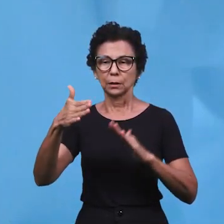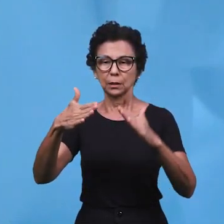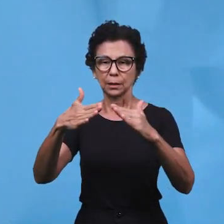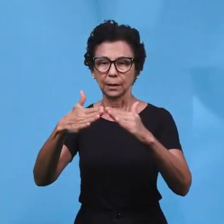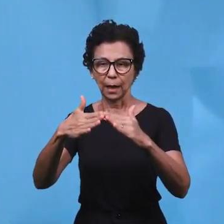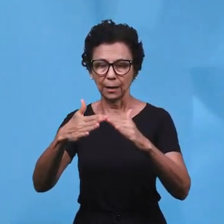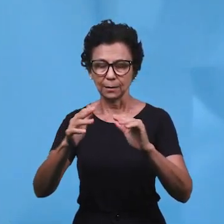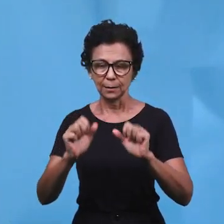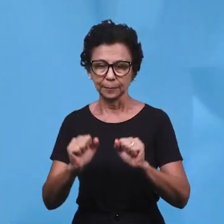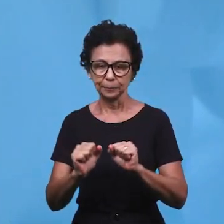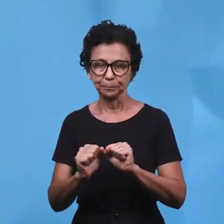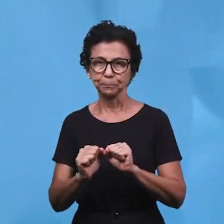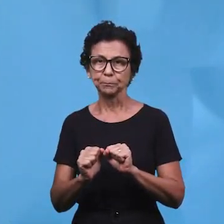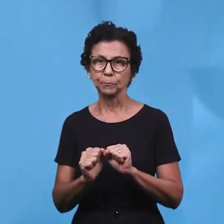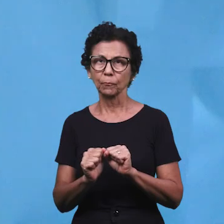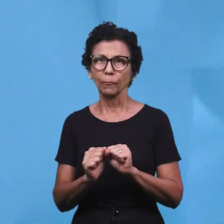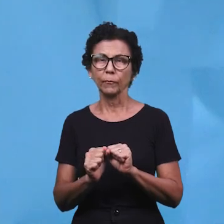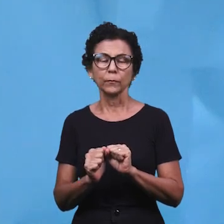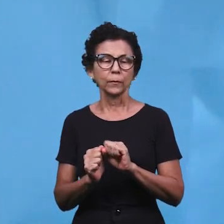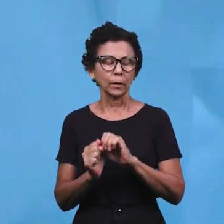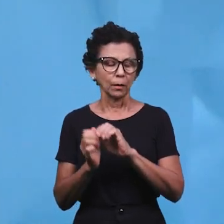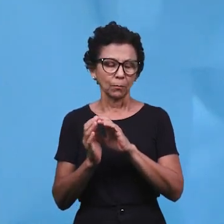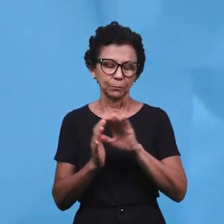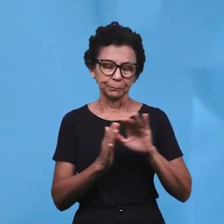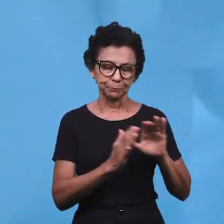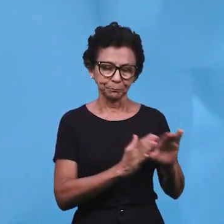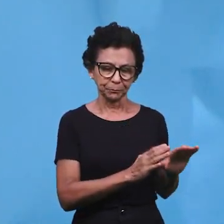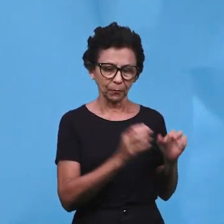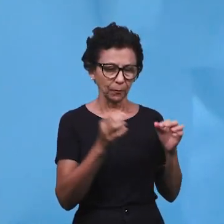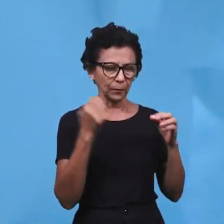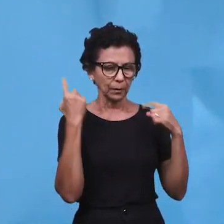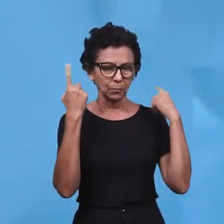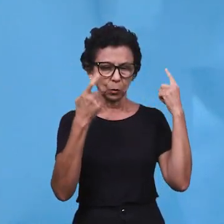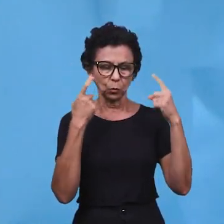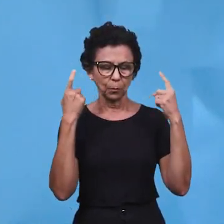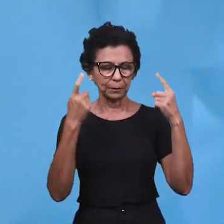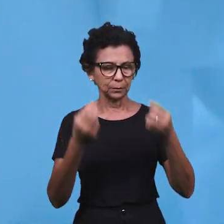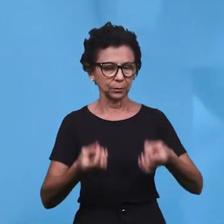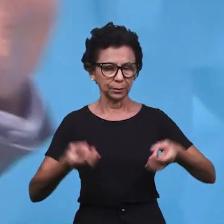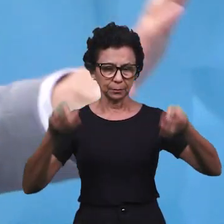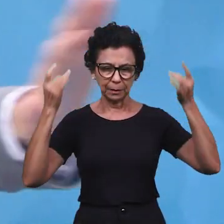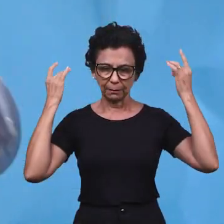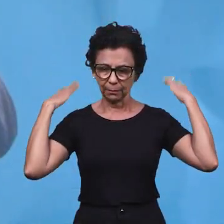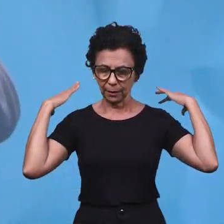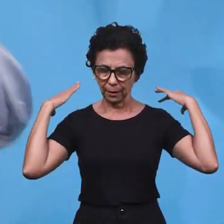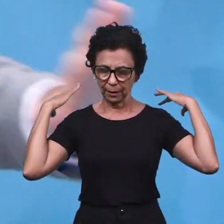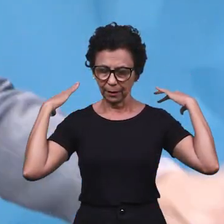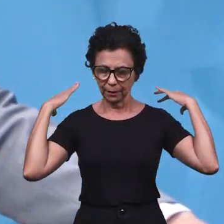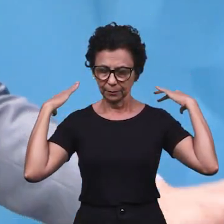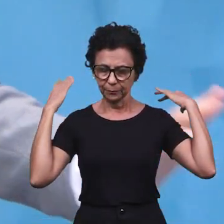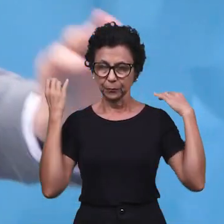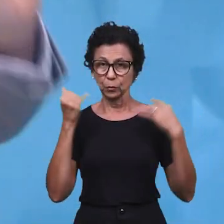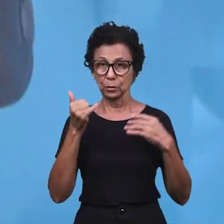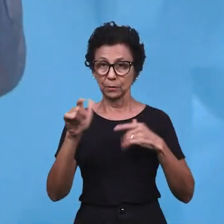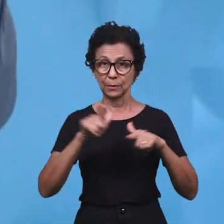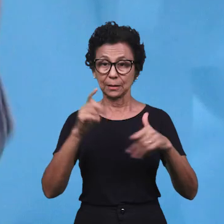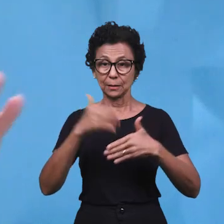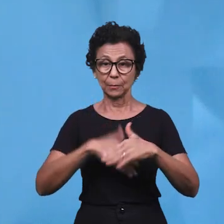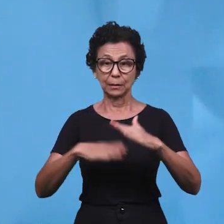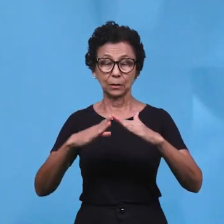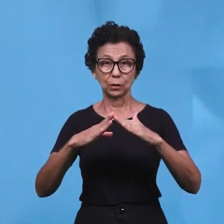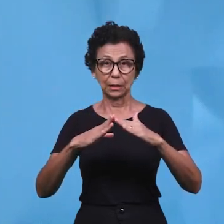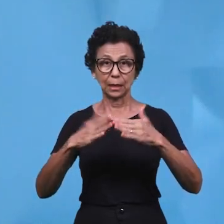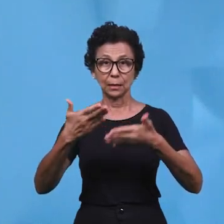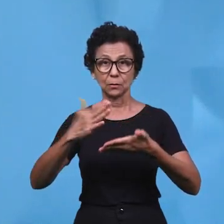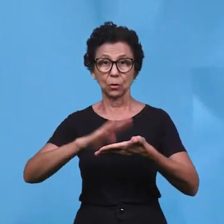né? Deixar as coisas do dia, né, fora da porta, ou se for home office, né, deixar guardada ali a partir que você desliga